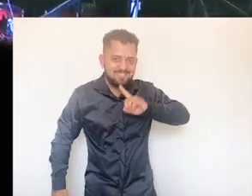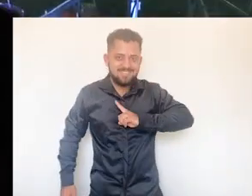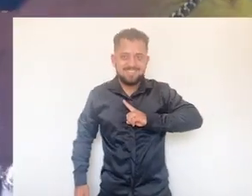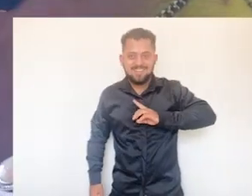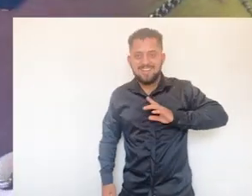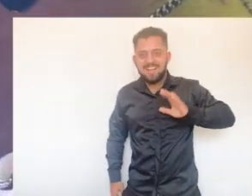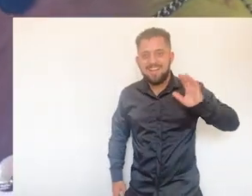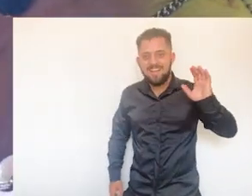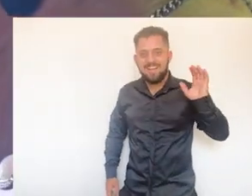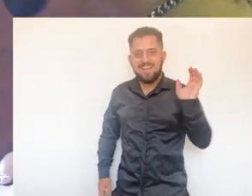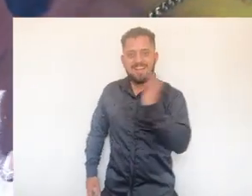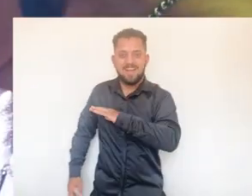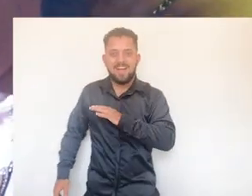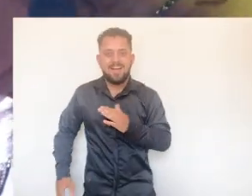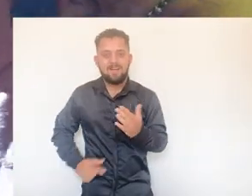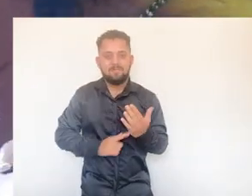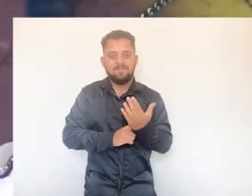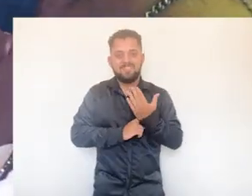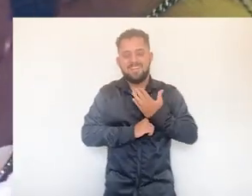da pressa,